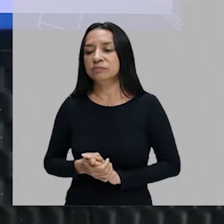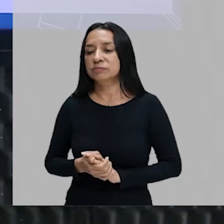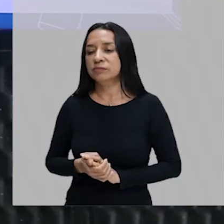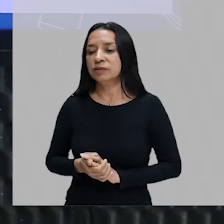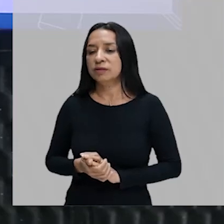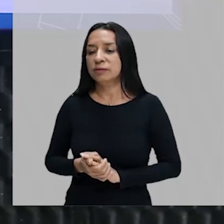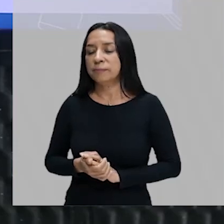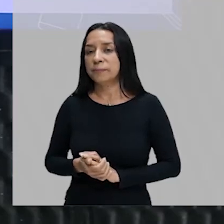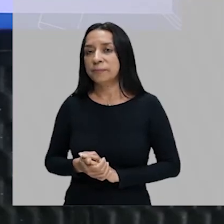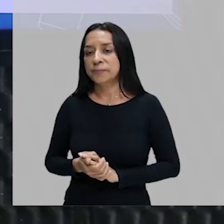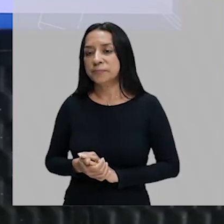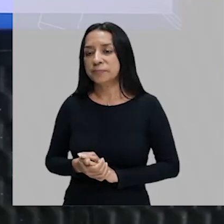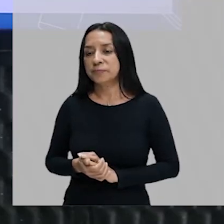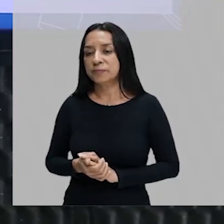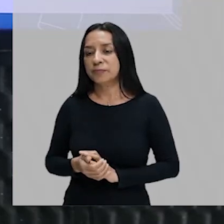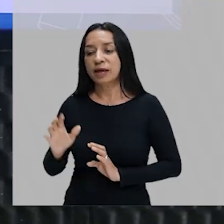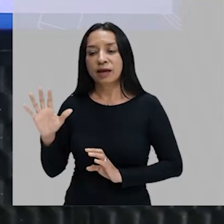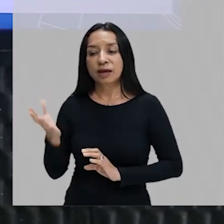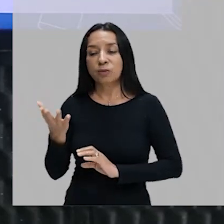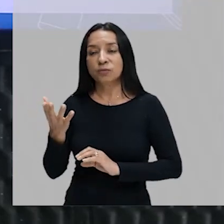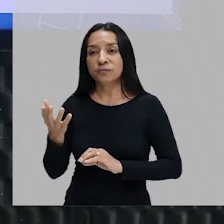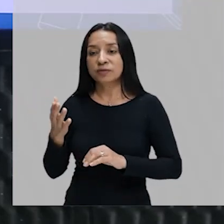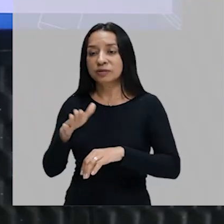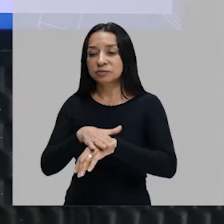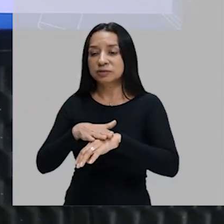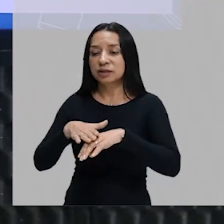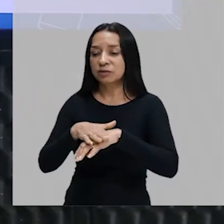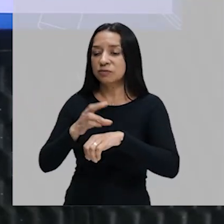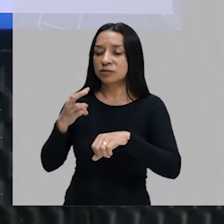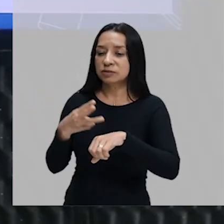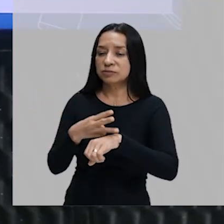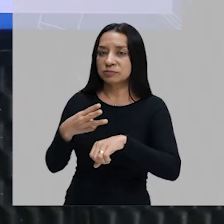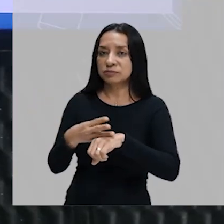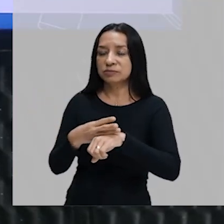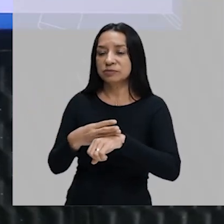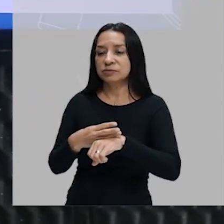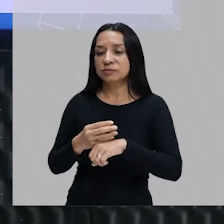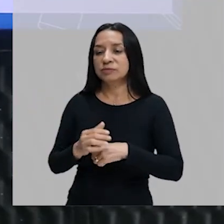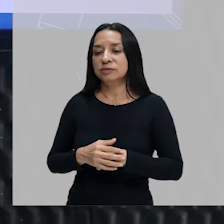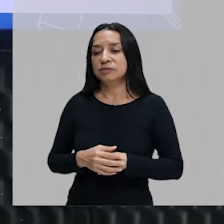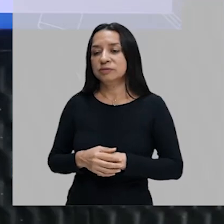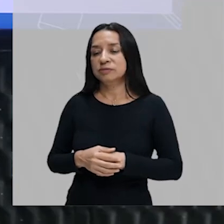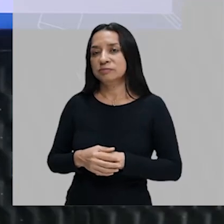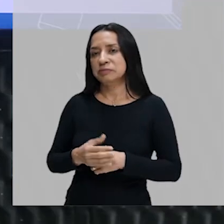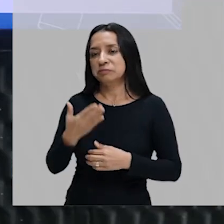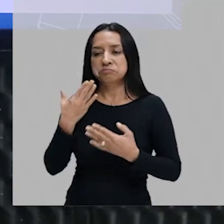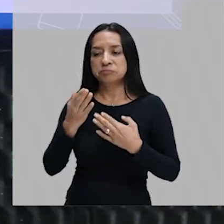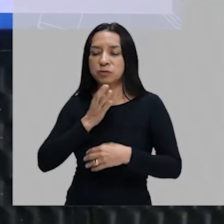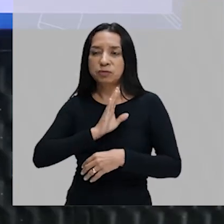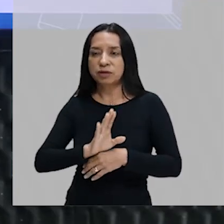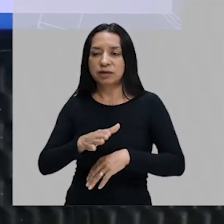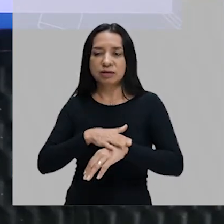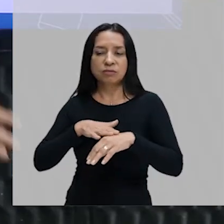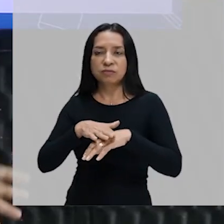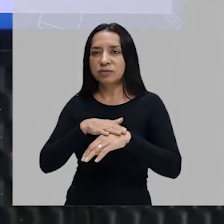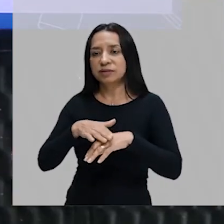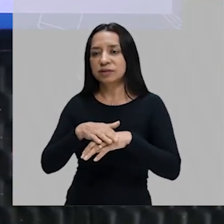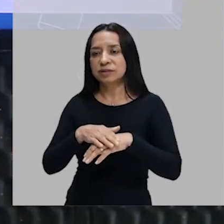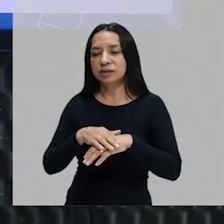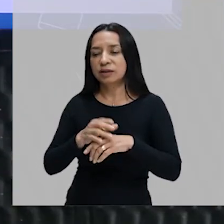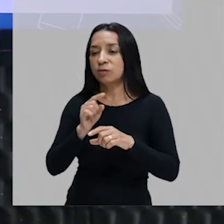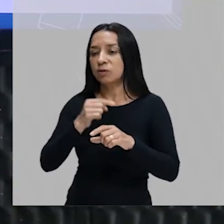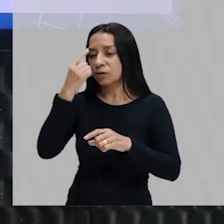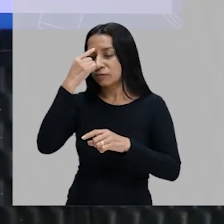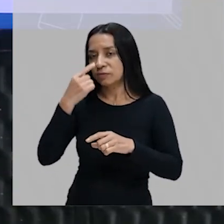conversas de vocês de WhatsApp, né? A gente sabe quando a pessoa não está afim de papo, quando ela começa a botar a figurinha. Aí, pô, a pessoa não quer conversar, está ocupado, não